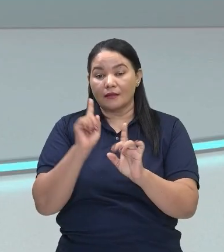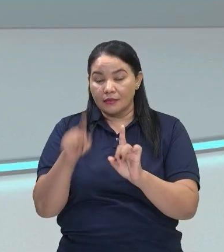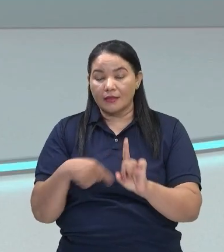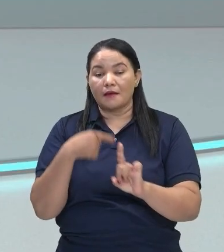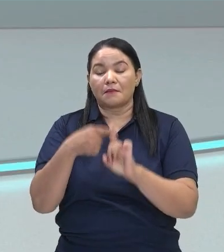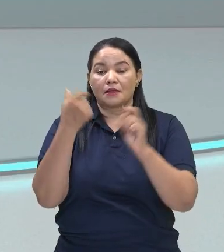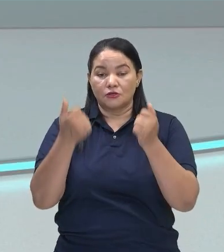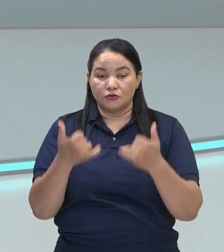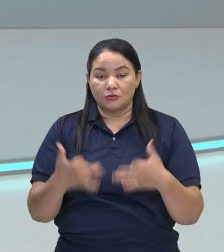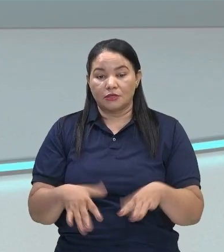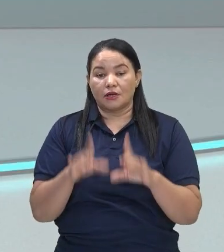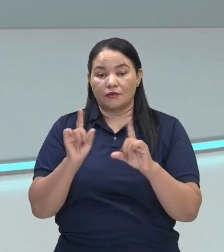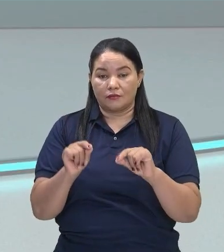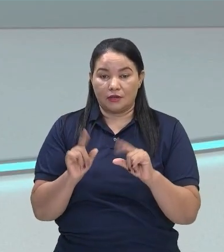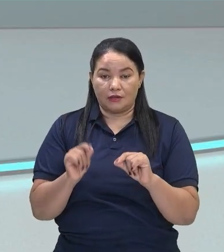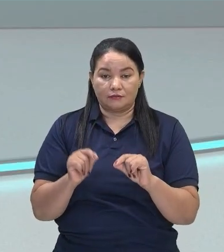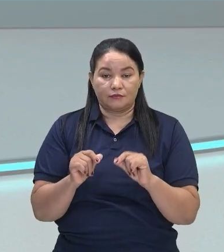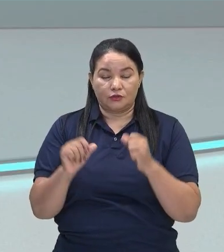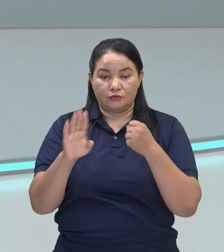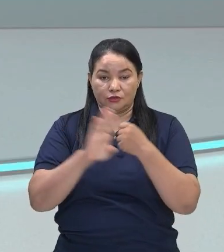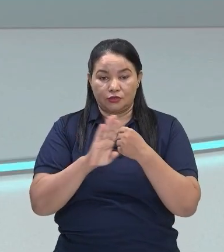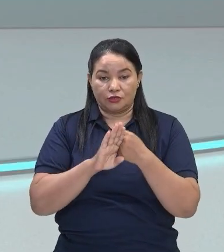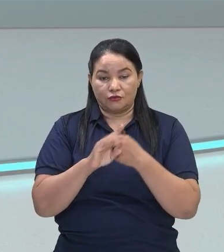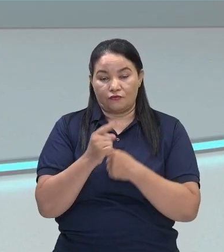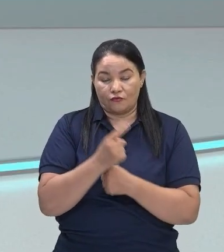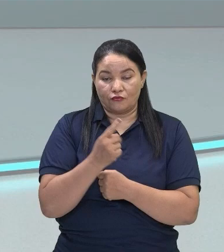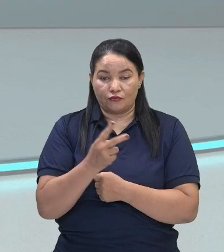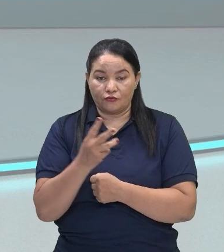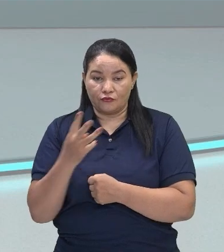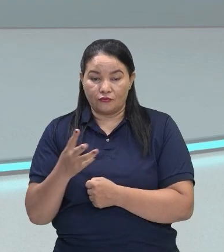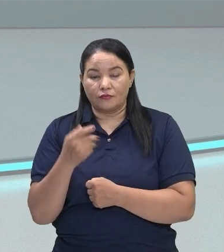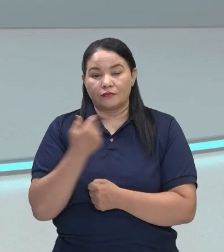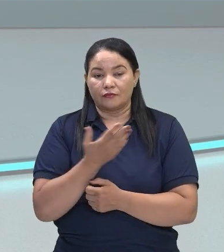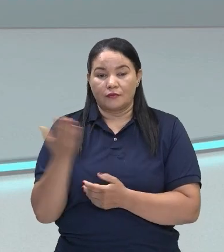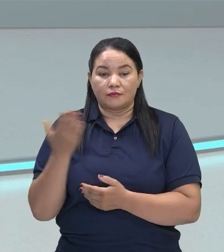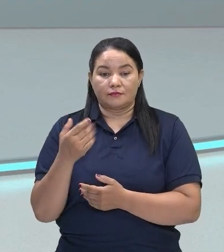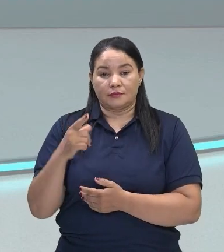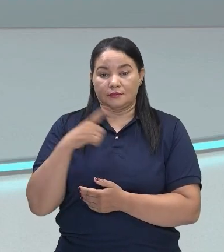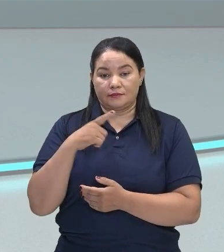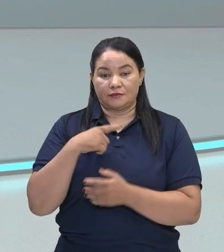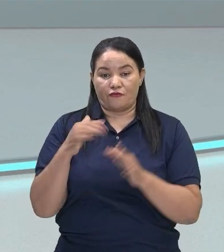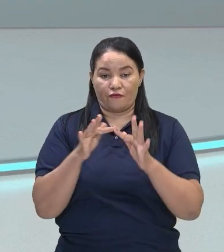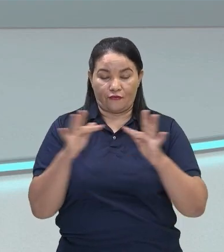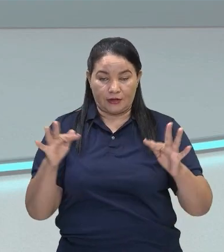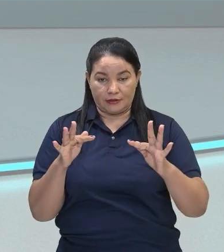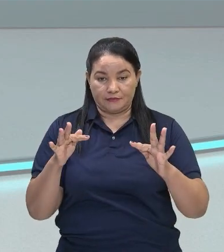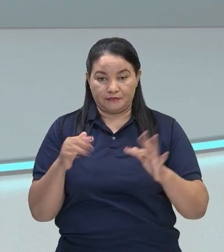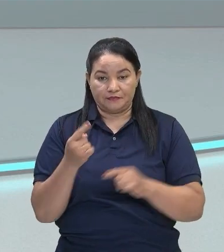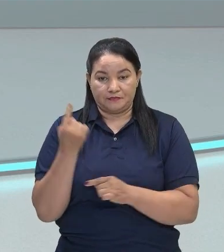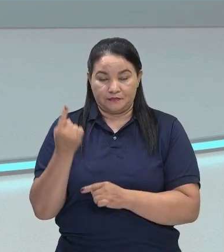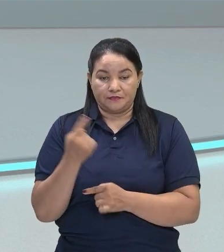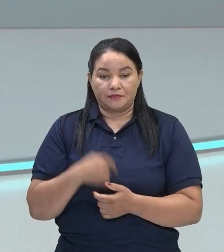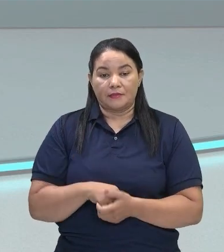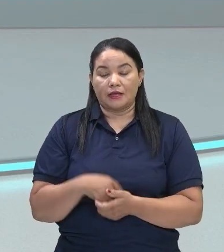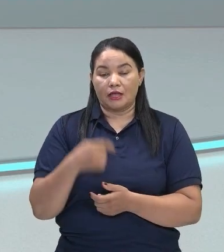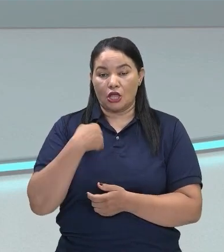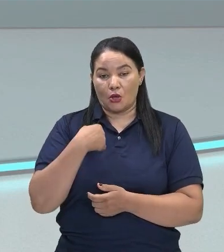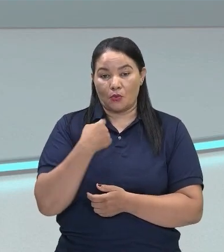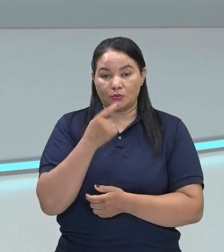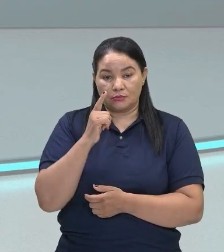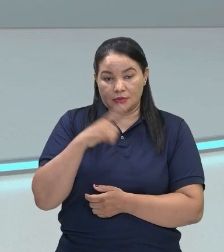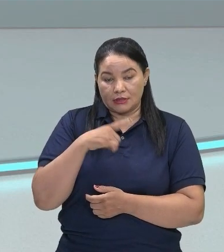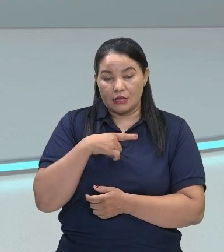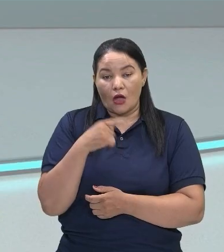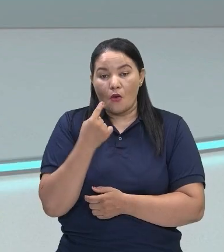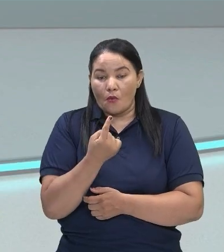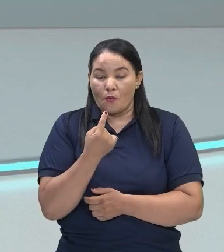substantivos contáveis. Olha só. Nós temos aqui, ó, I have a dog. I have a dog. Eu tenho um cachorro, certo? Por